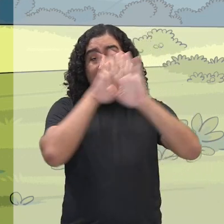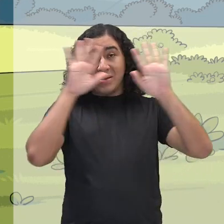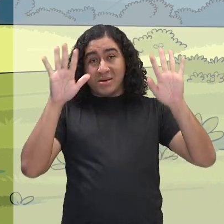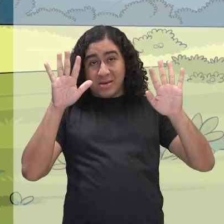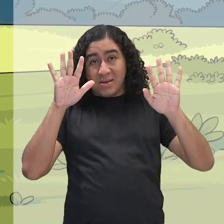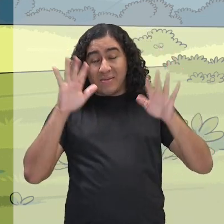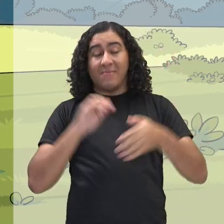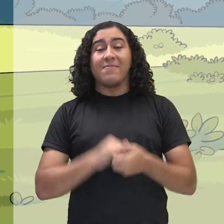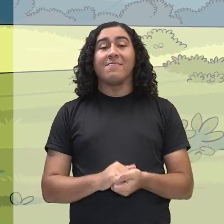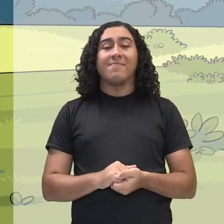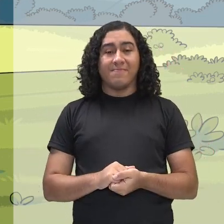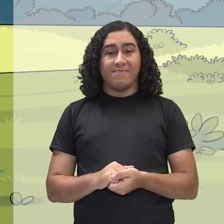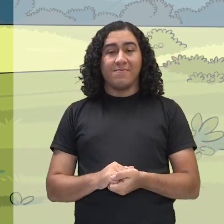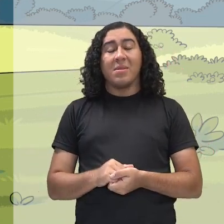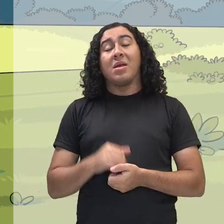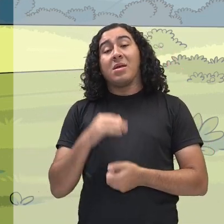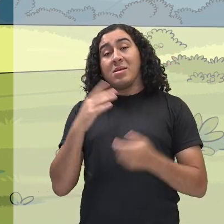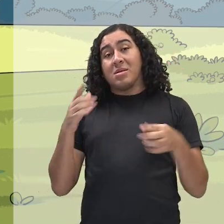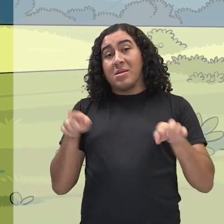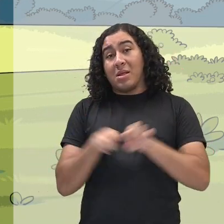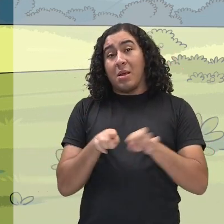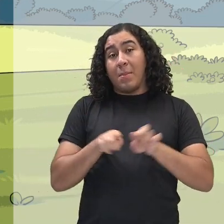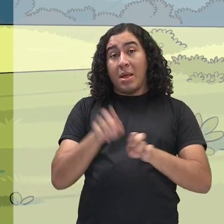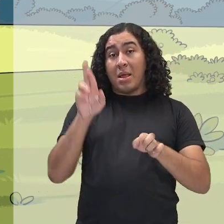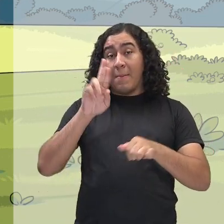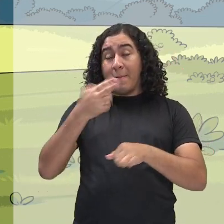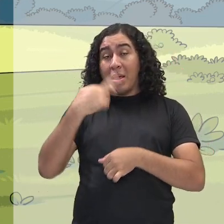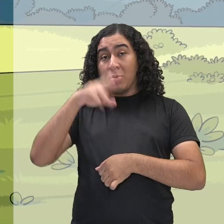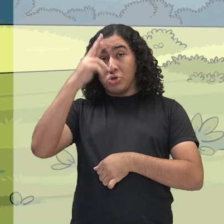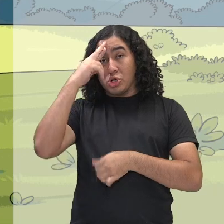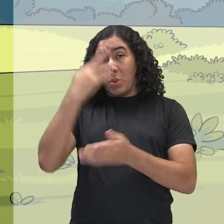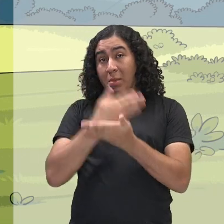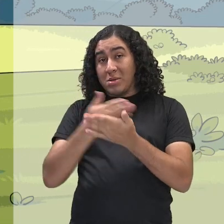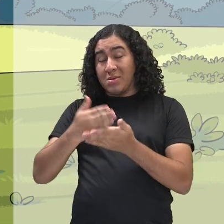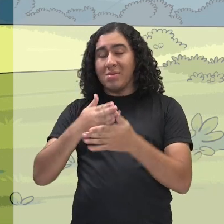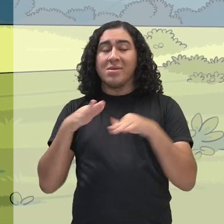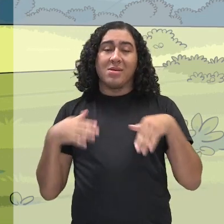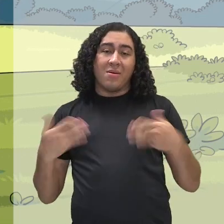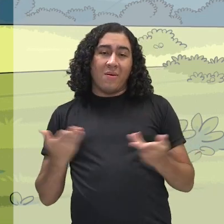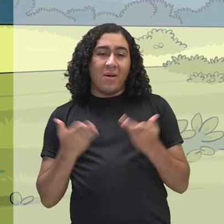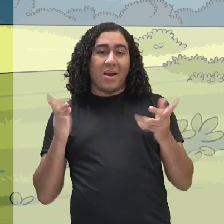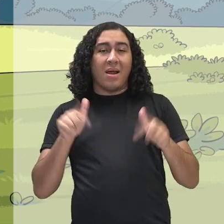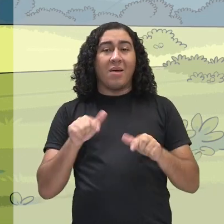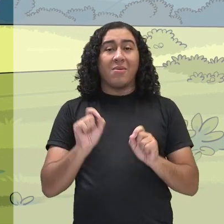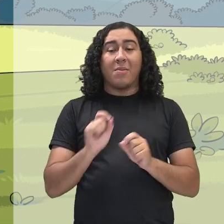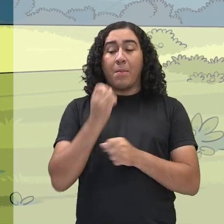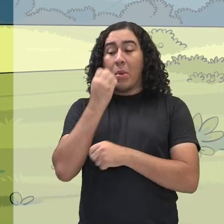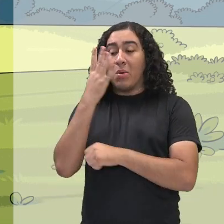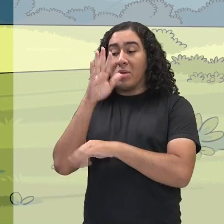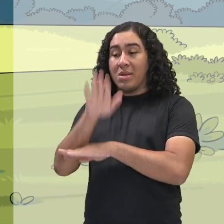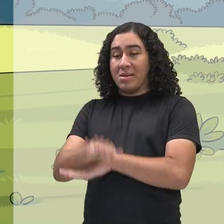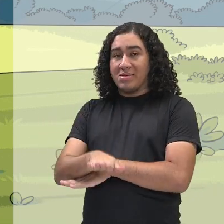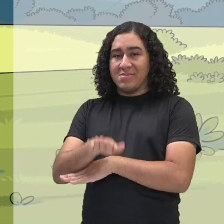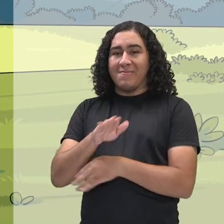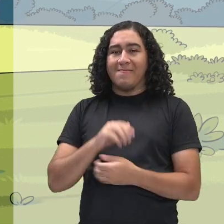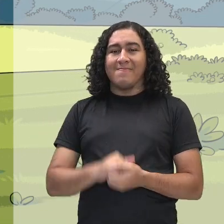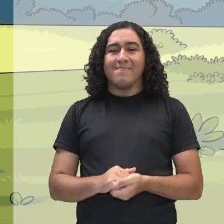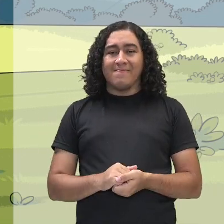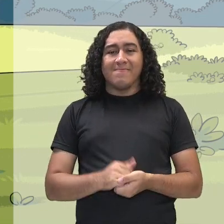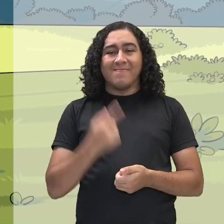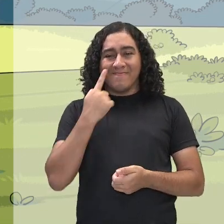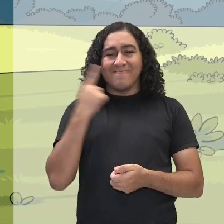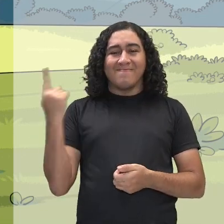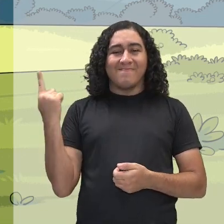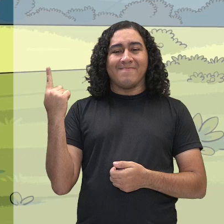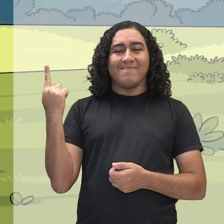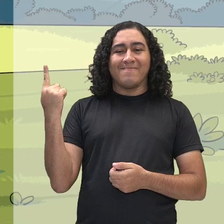8 até o meio-dia. E a partir do meio-dia até o comecinho da noite, você vai falar o quê? Você vai falar good afternoon,